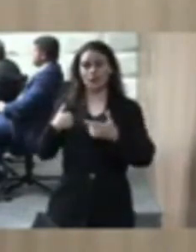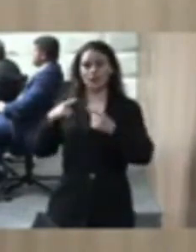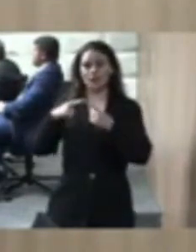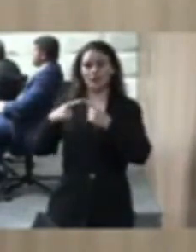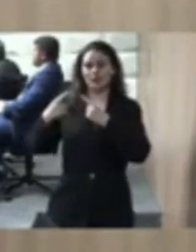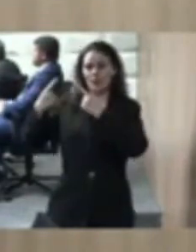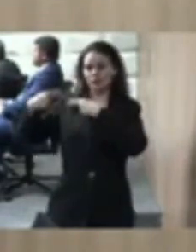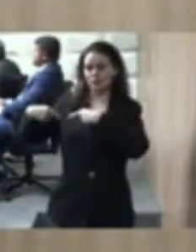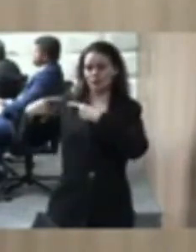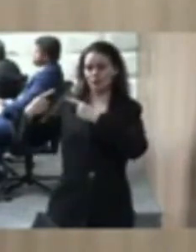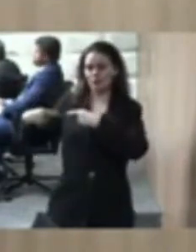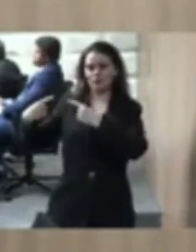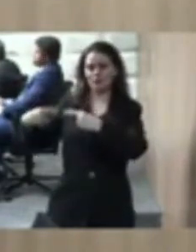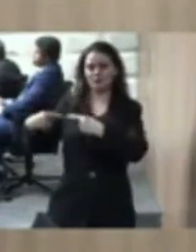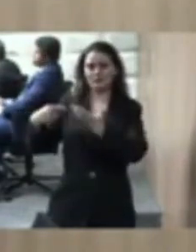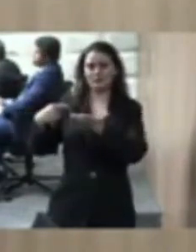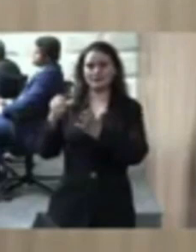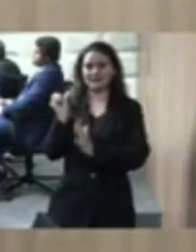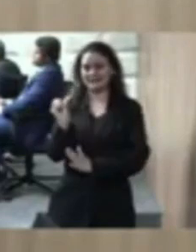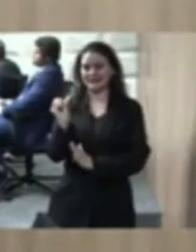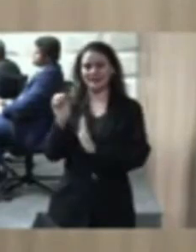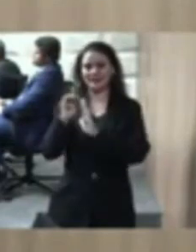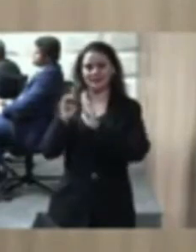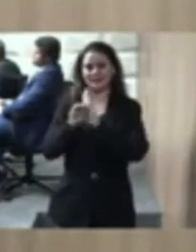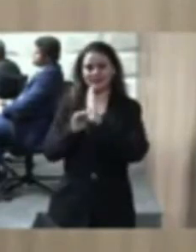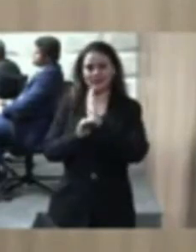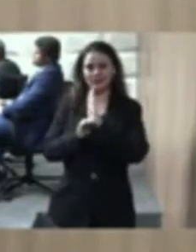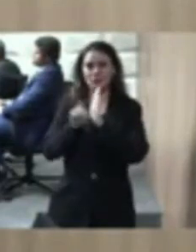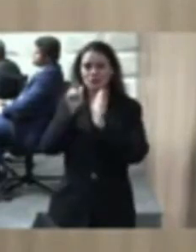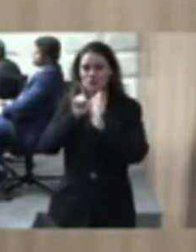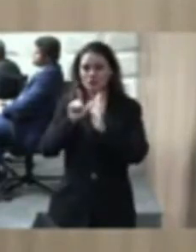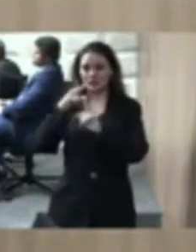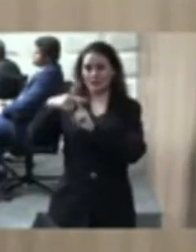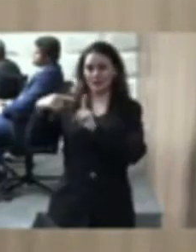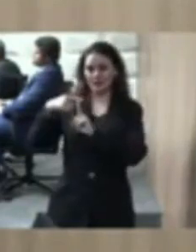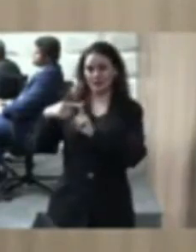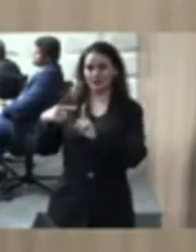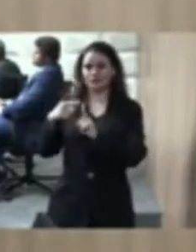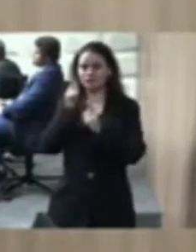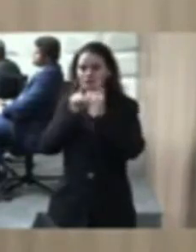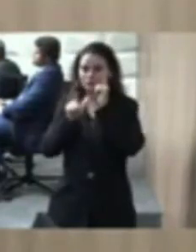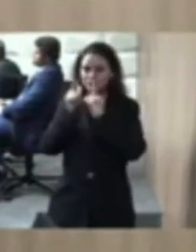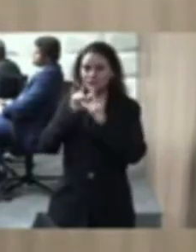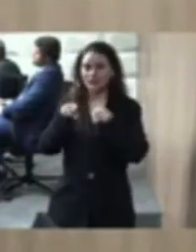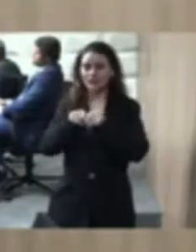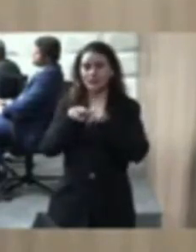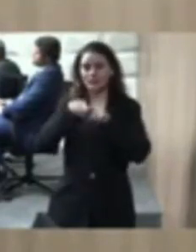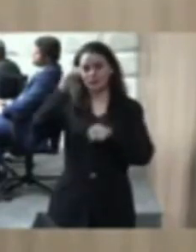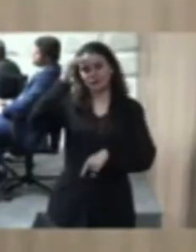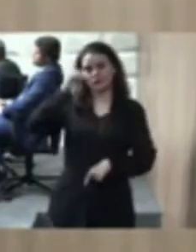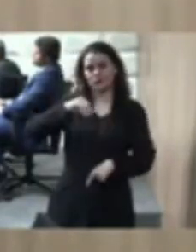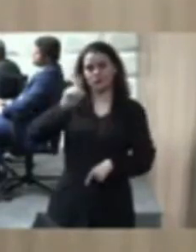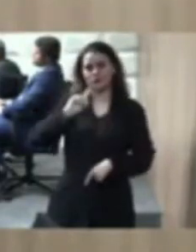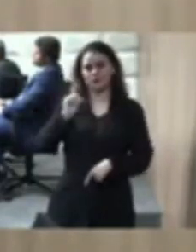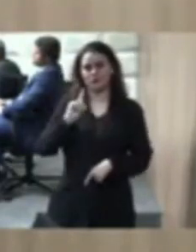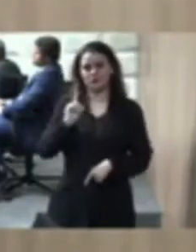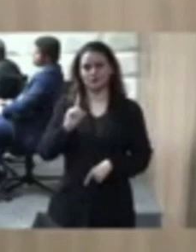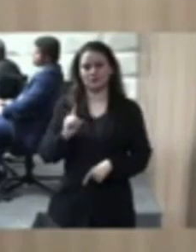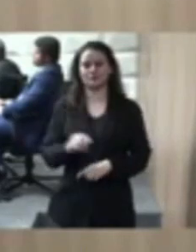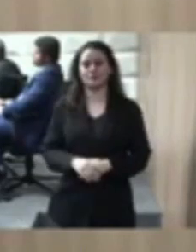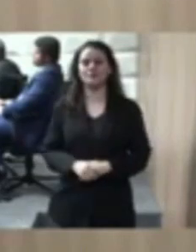6 listas, das quais obtive êxito na metade. Portanto, não desisti à palavra de ordem e o sucesso pertence aos que